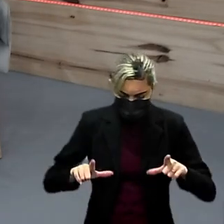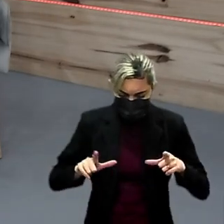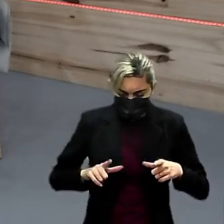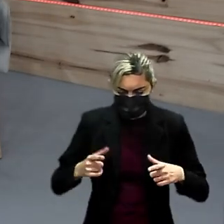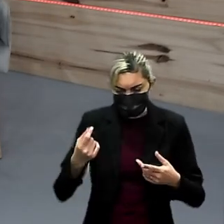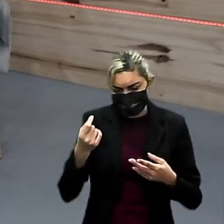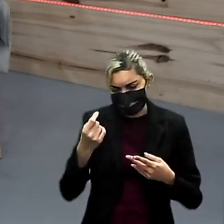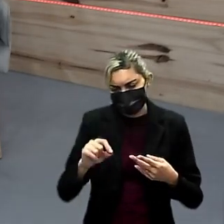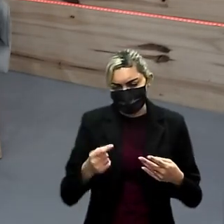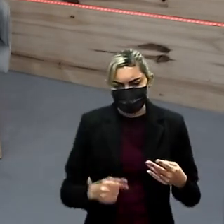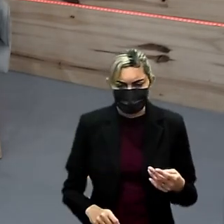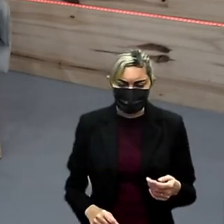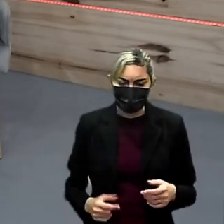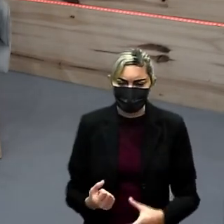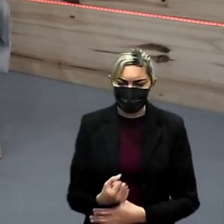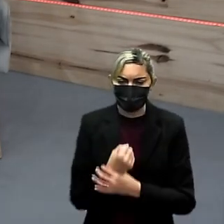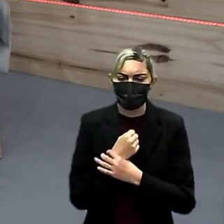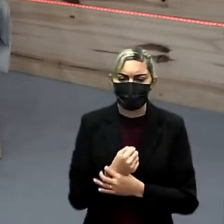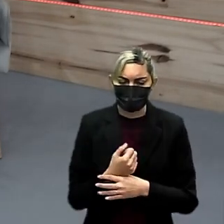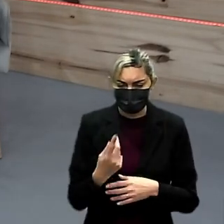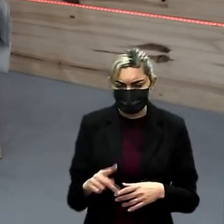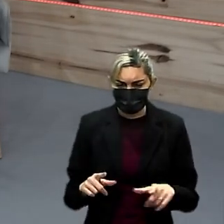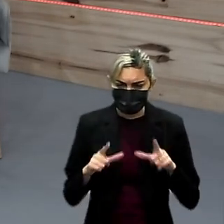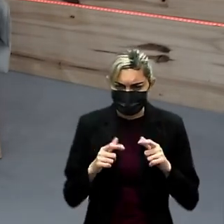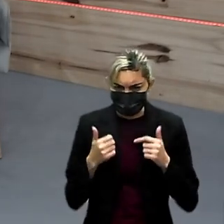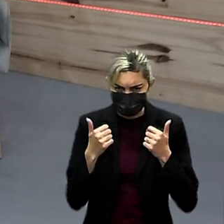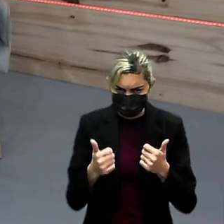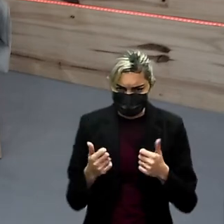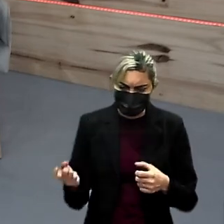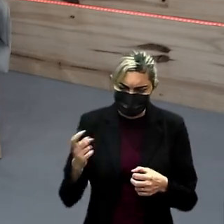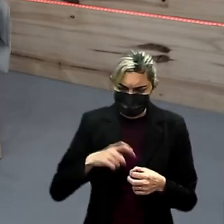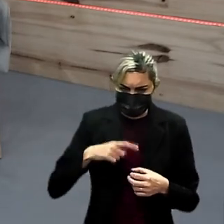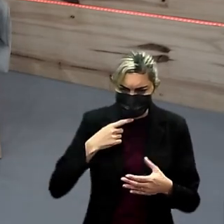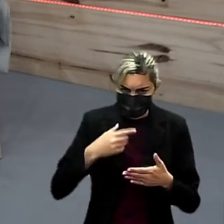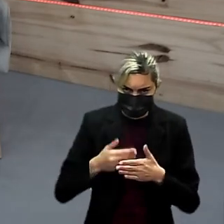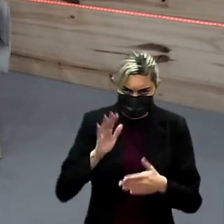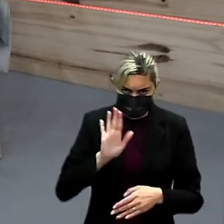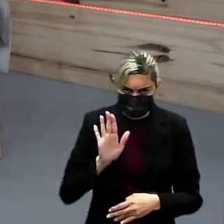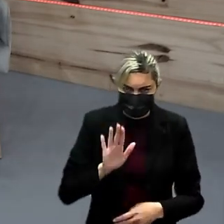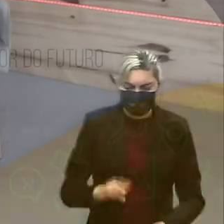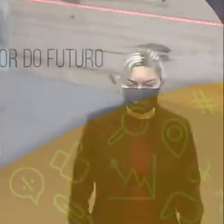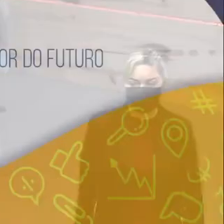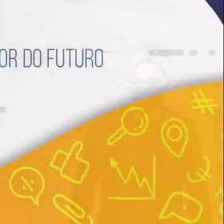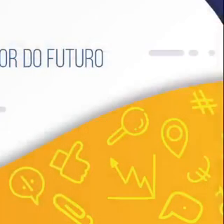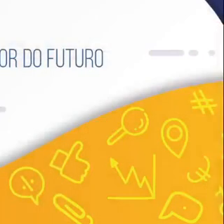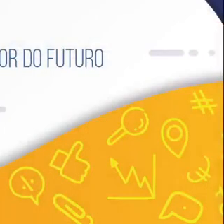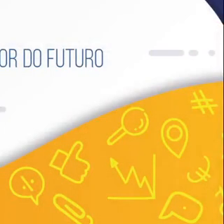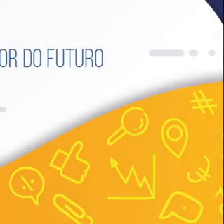confirma a sua presença aí, garanta o seu certificado. Fica conosco, voltamos daqui a pouquinho. Tchau, tchau.